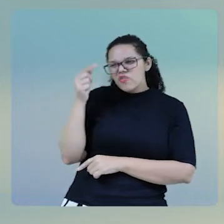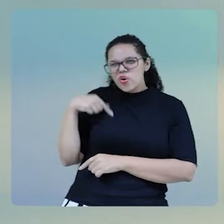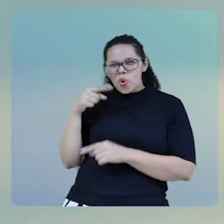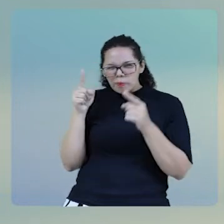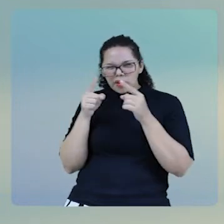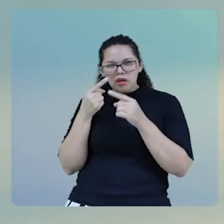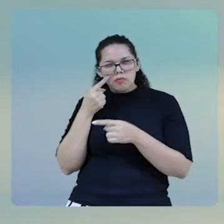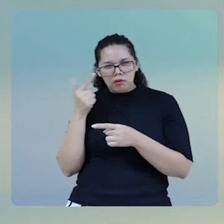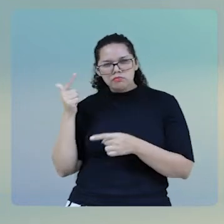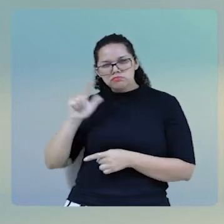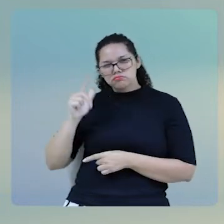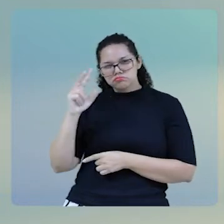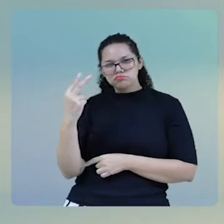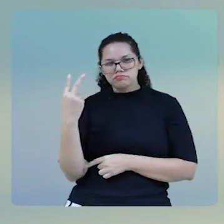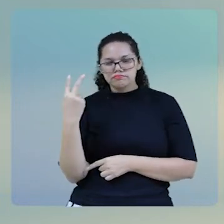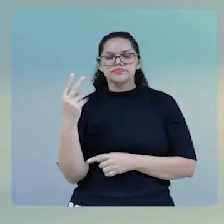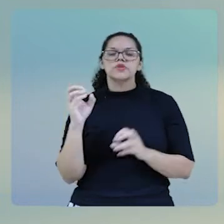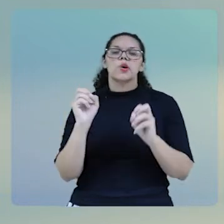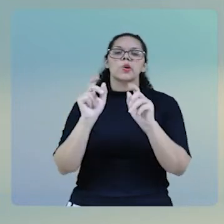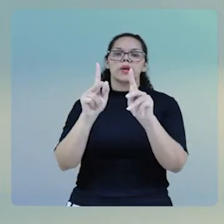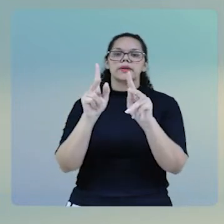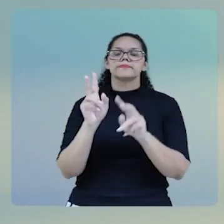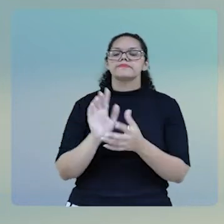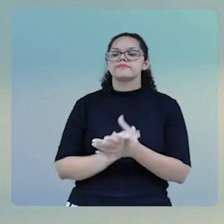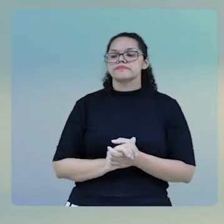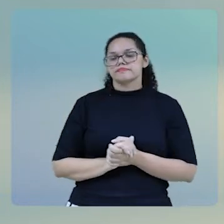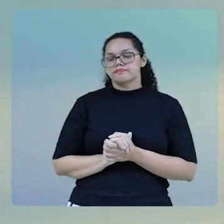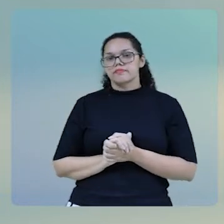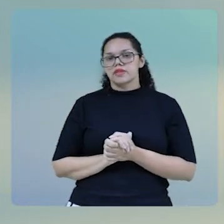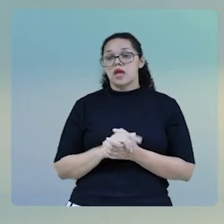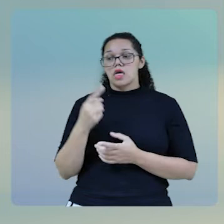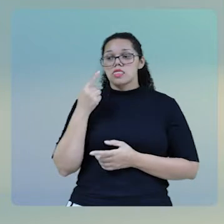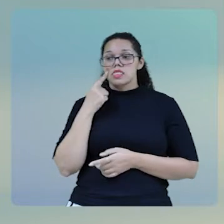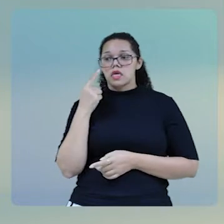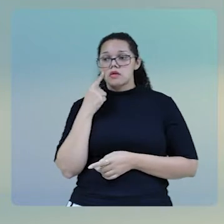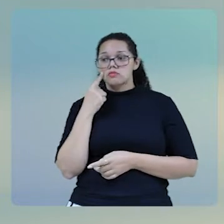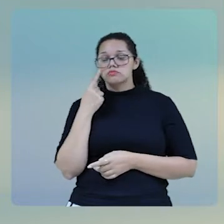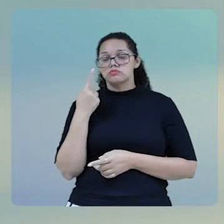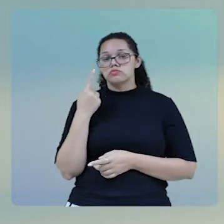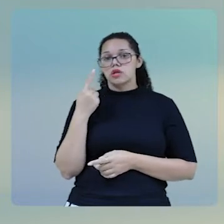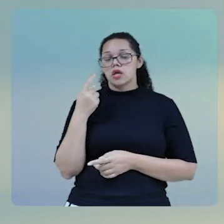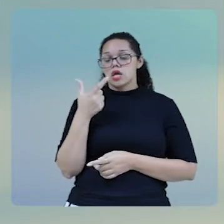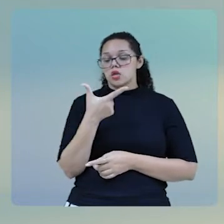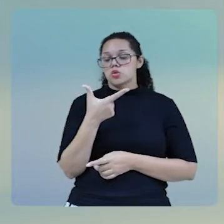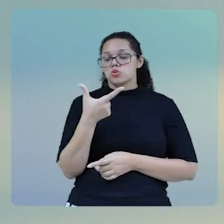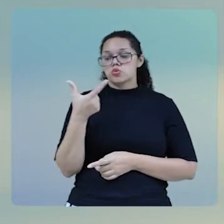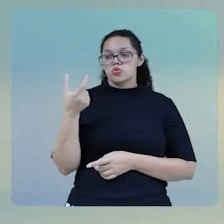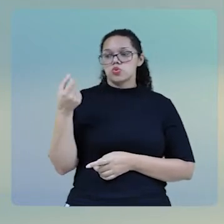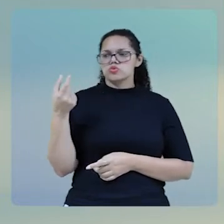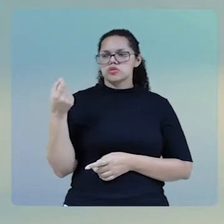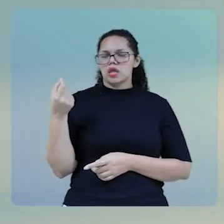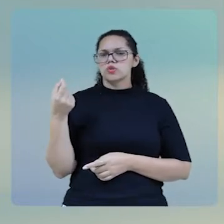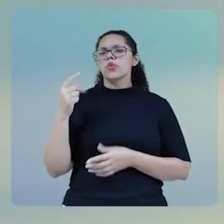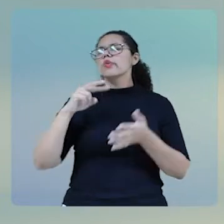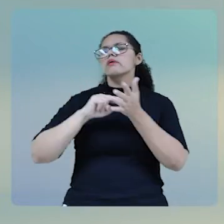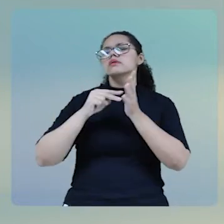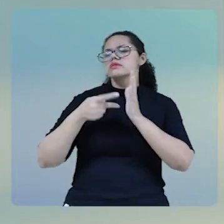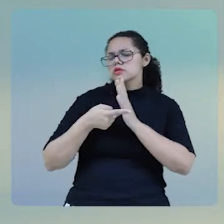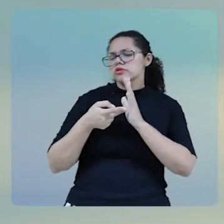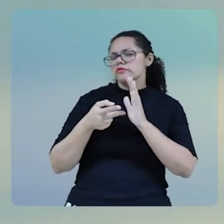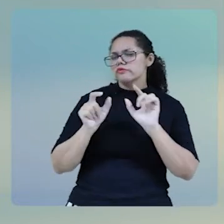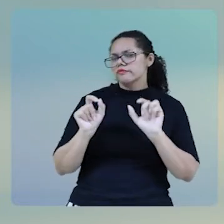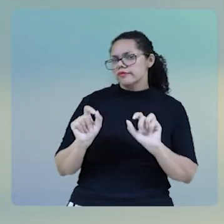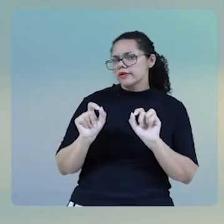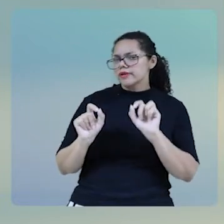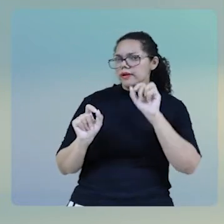vai dar certo. Tranquilo? Temos 50 ohms aqui do lado de fora e 200 ohms. O que é que significa isso?